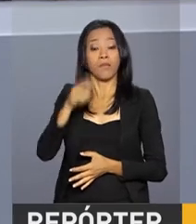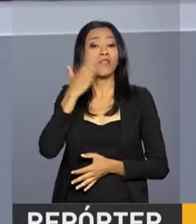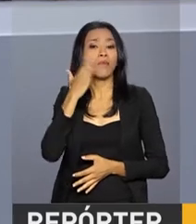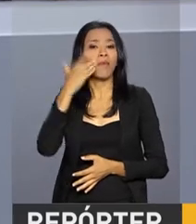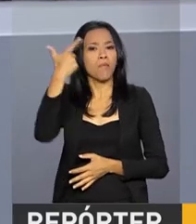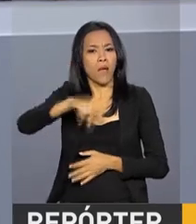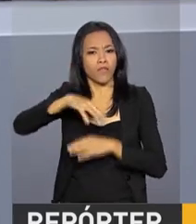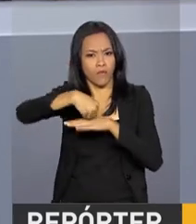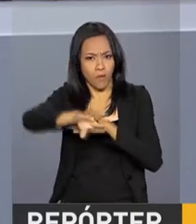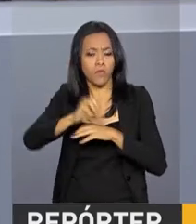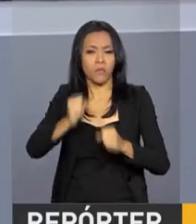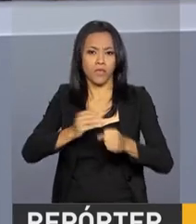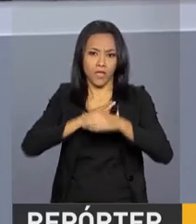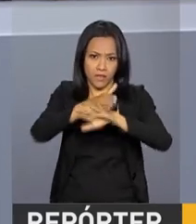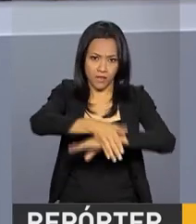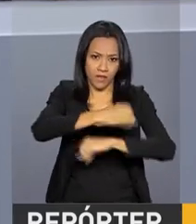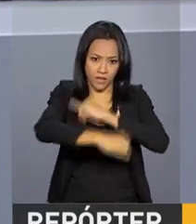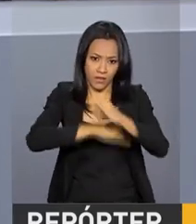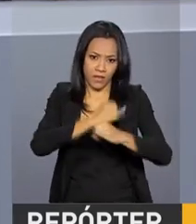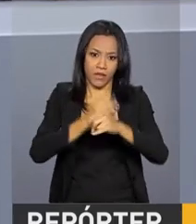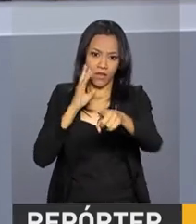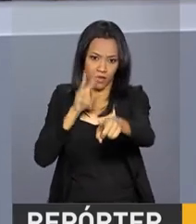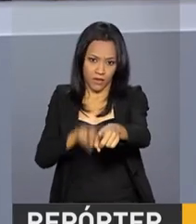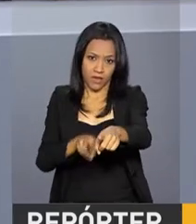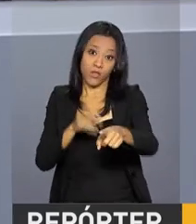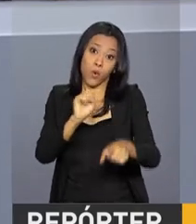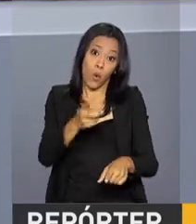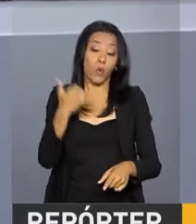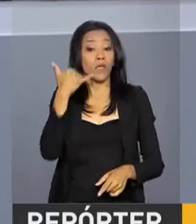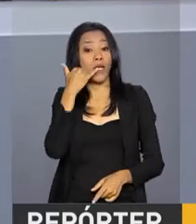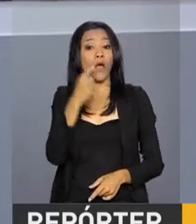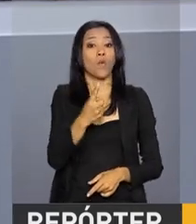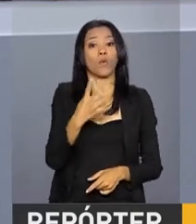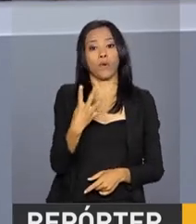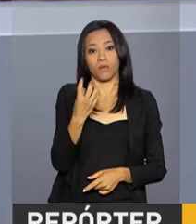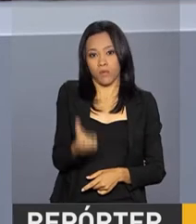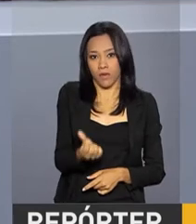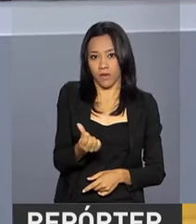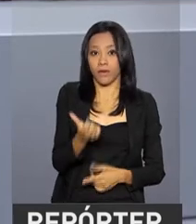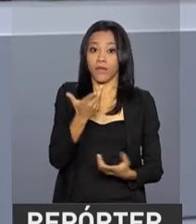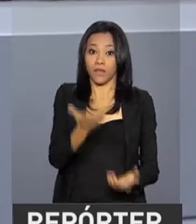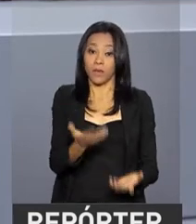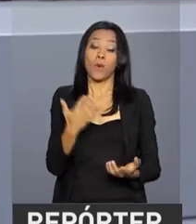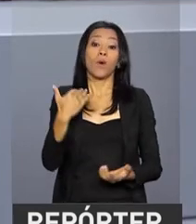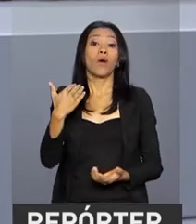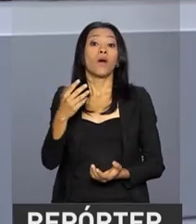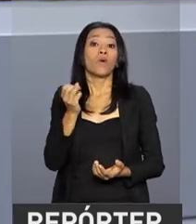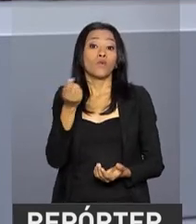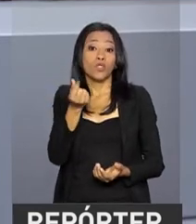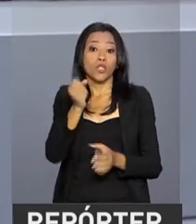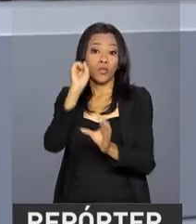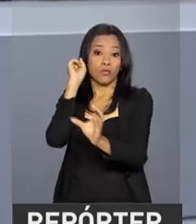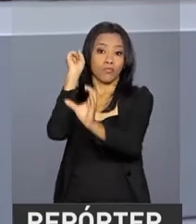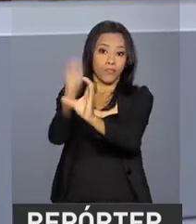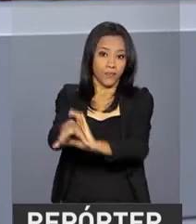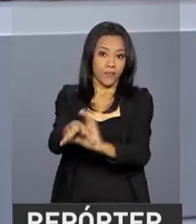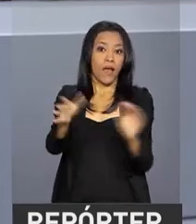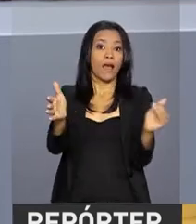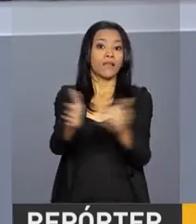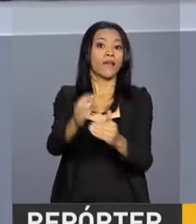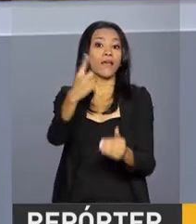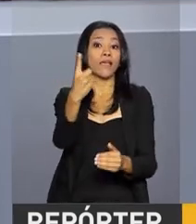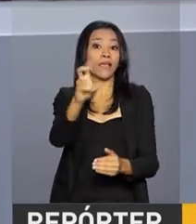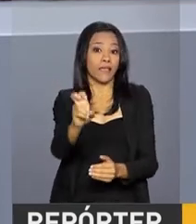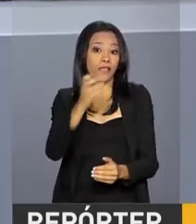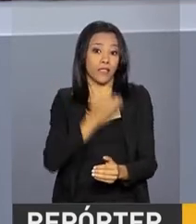Receita Federal na internet ou ligar para o Receita Fone no 146. O crédito bancário será feito em 15 de dezembro. Quem